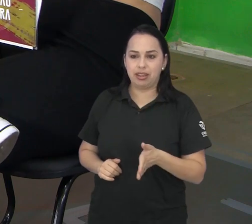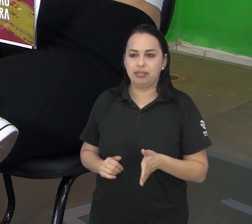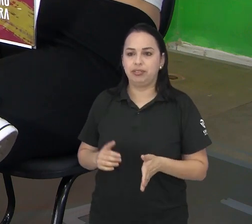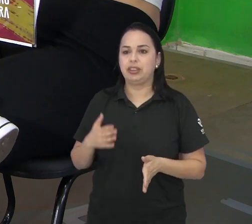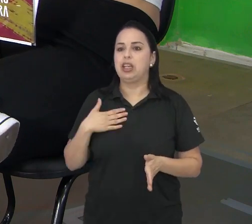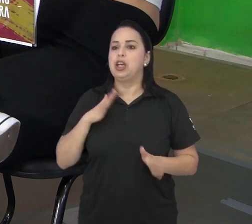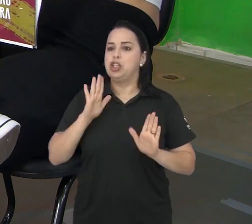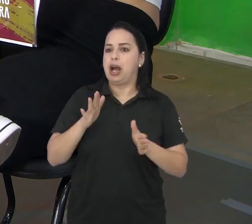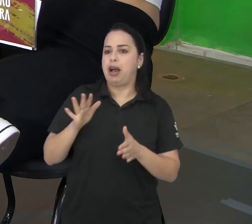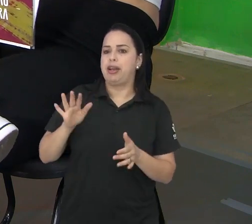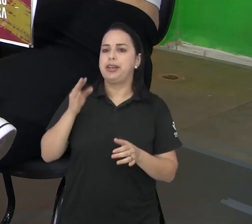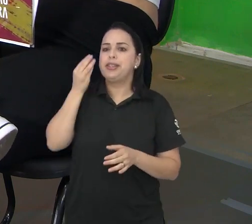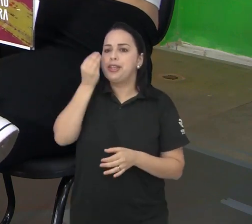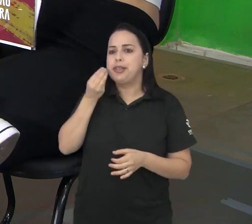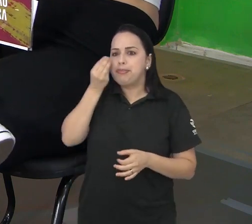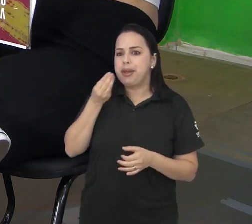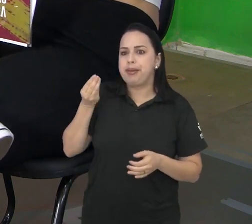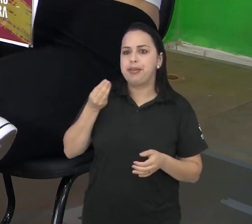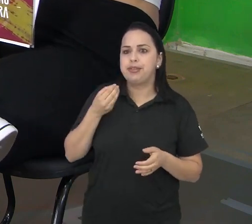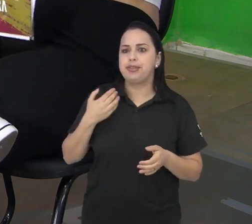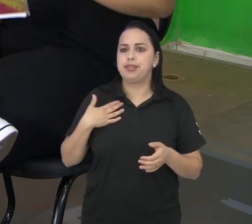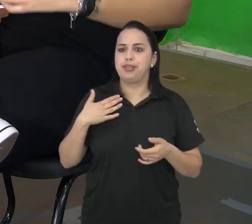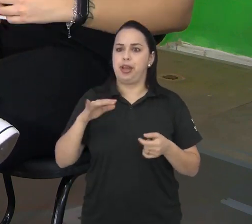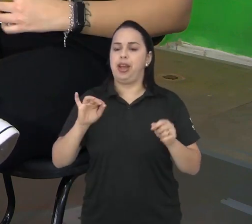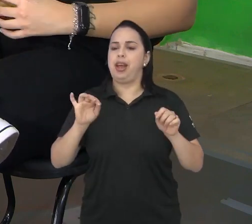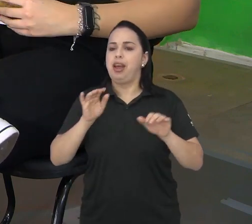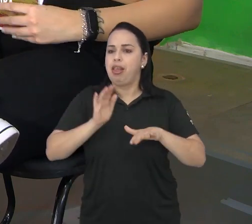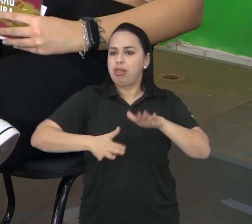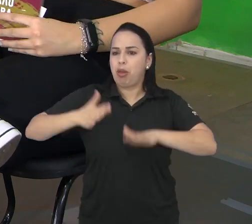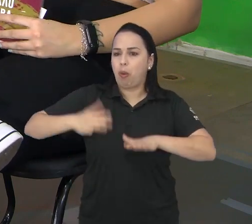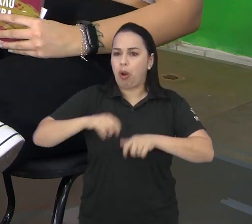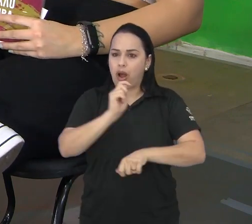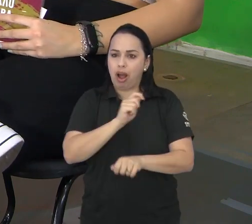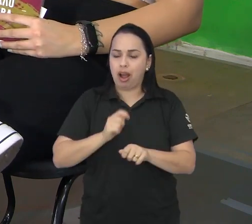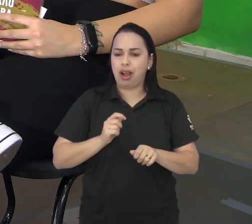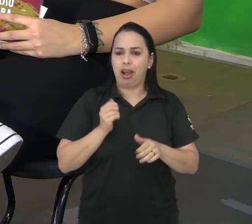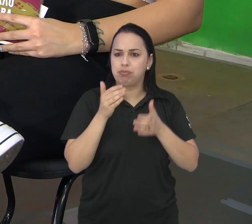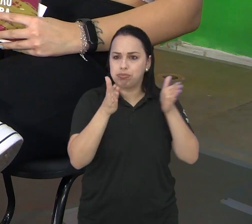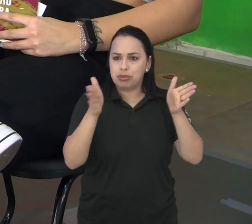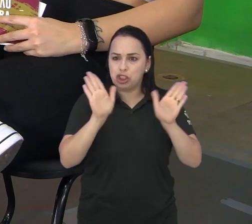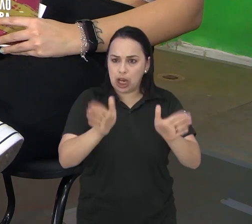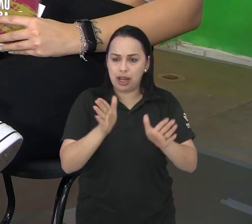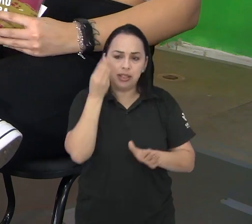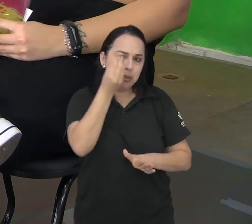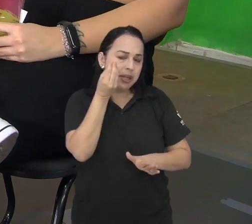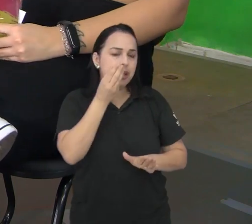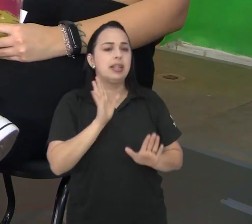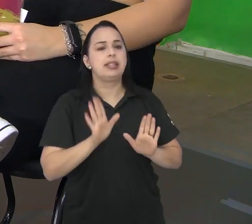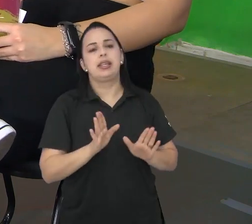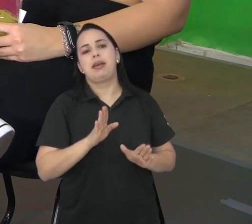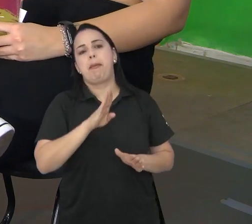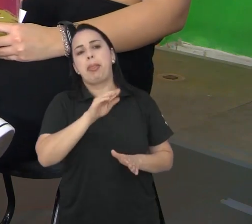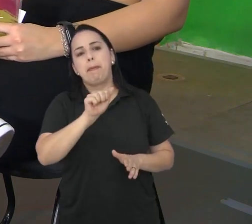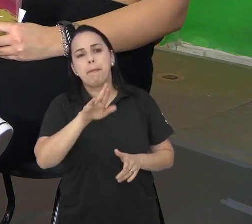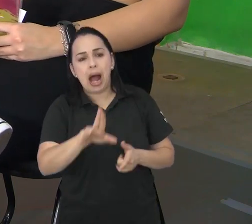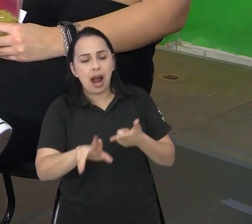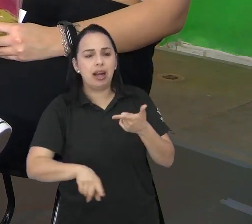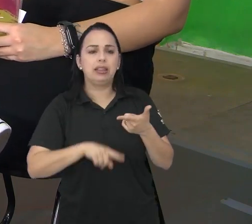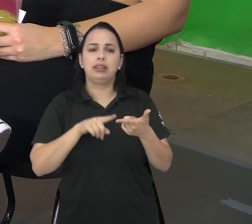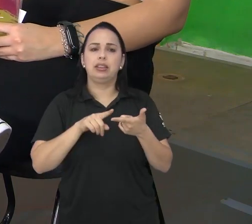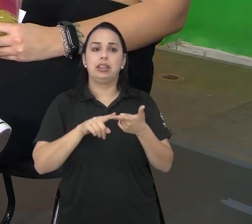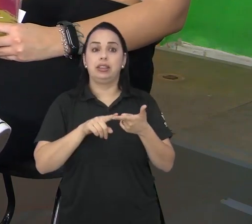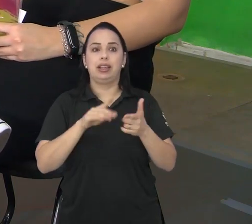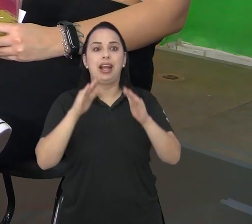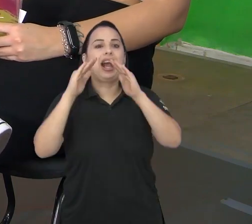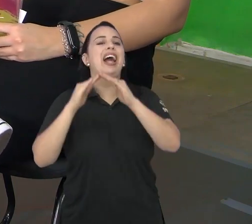vida de tocar? Que lugares que você toca, assim? Geralmente é em bares, casas noturnas, assim, bailes, né? Onde que a